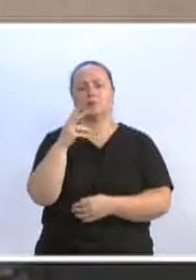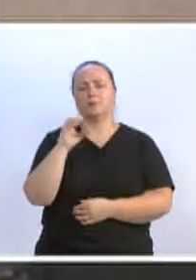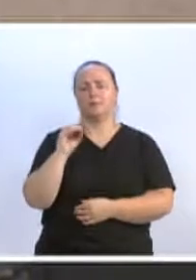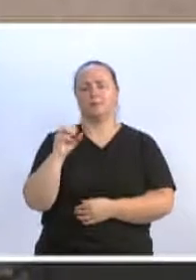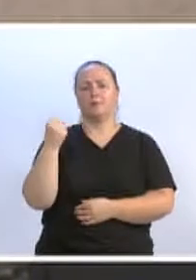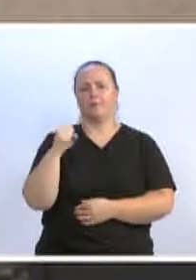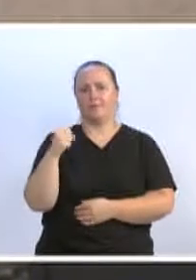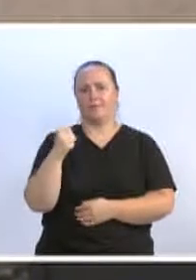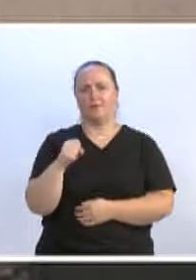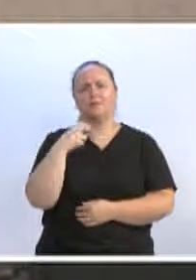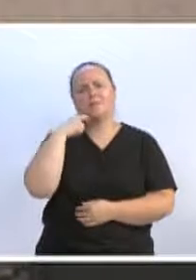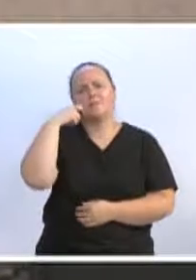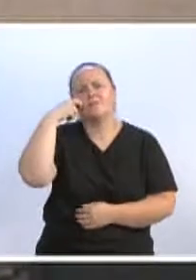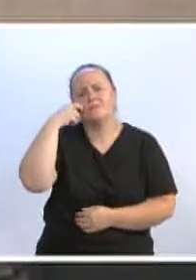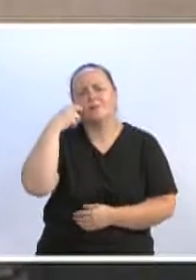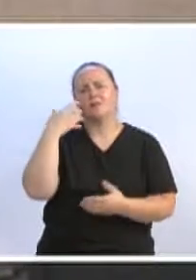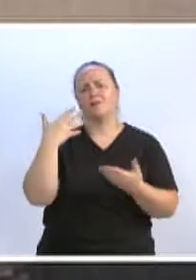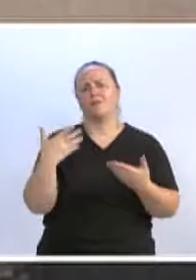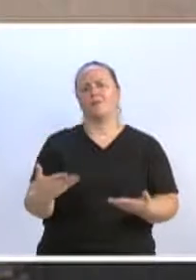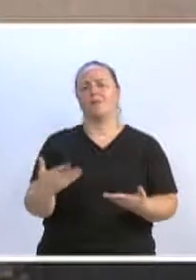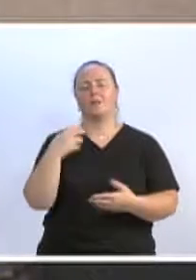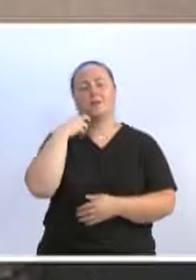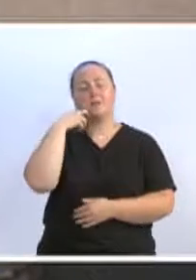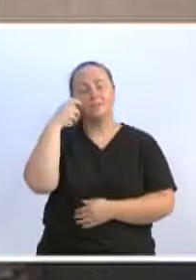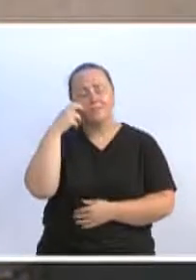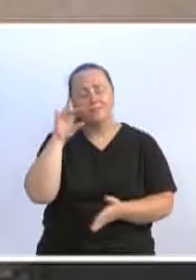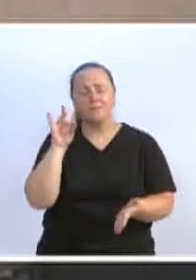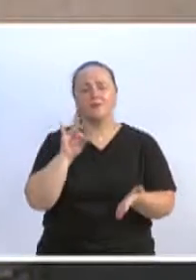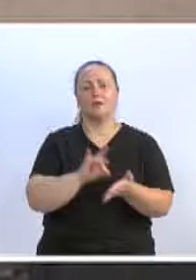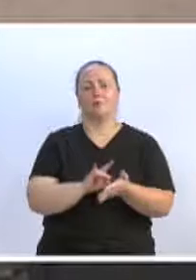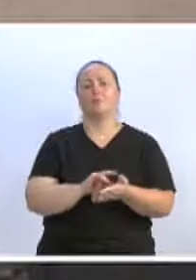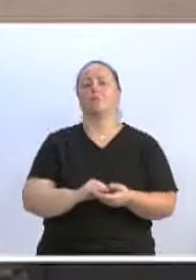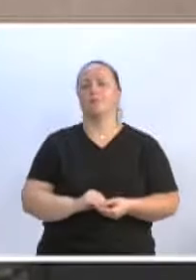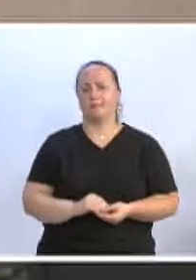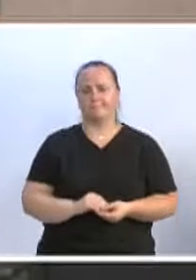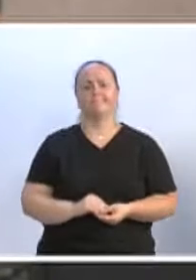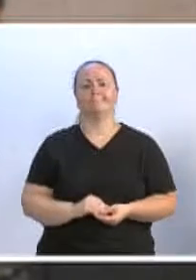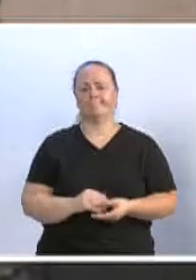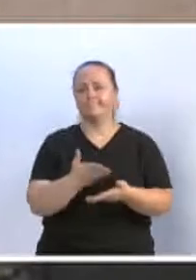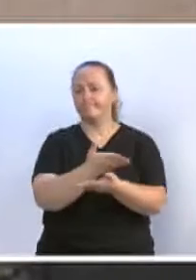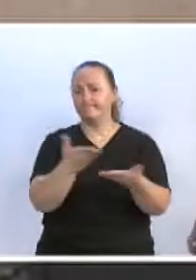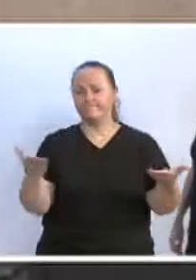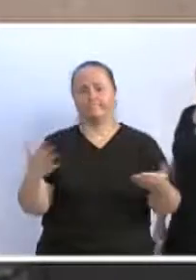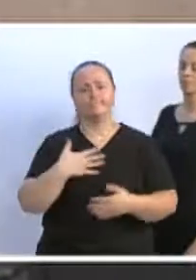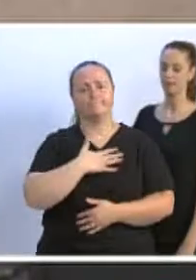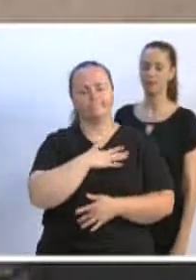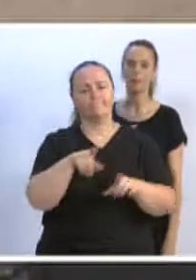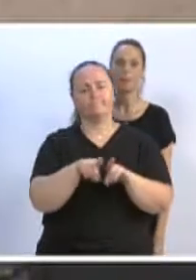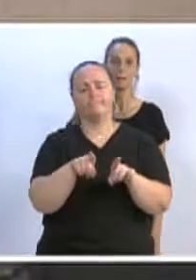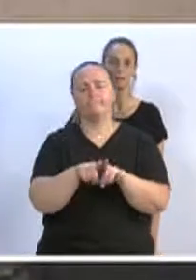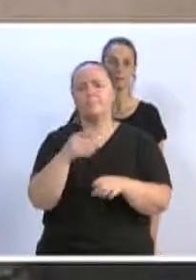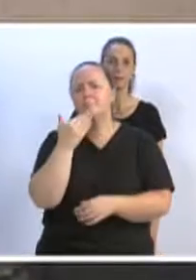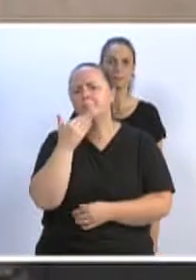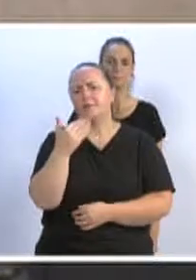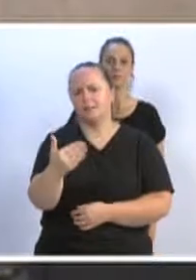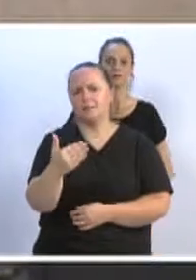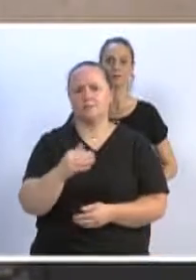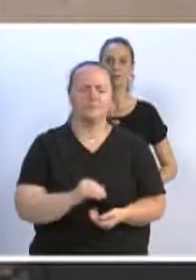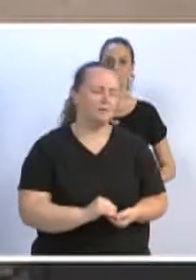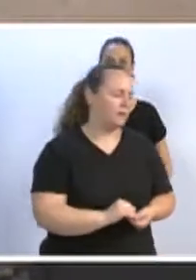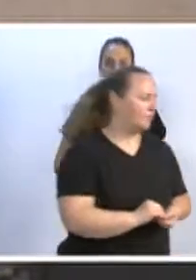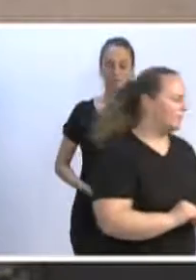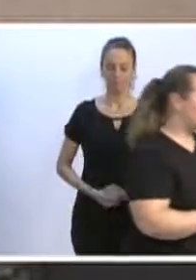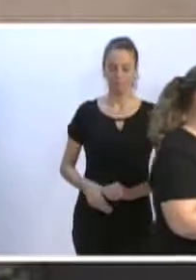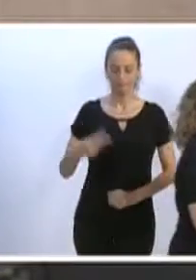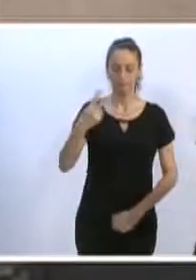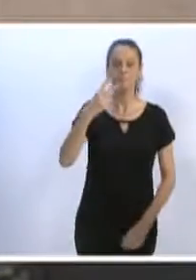isso é uma vergonha para nossa cidade é uma vergonha para a administração a vergonha do atual governo e fica aqui um pedido do prefeito napoleão vice mário